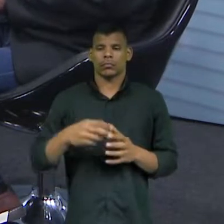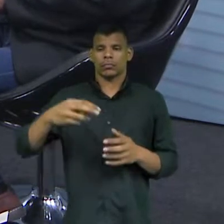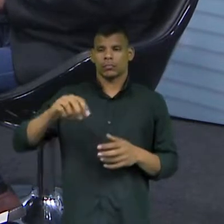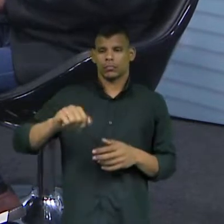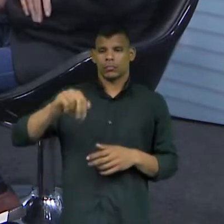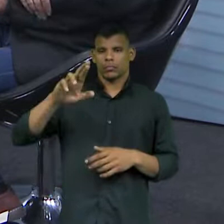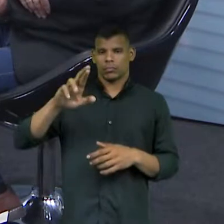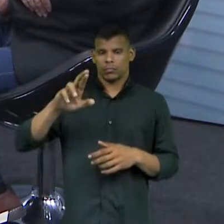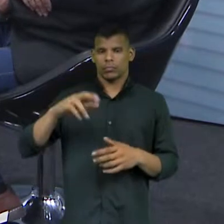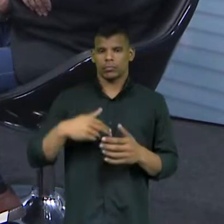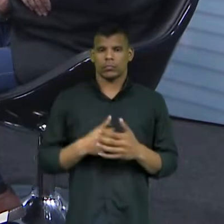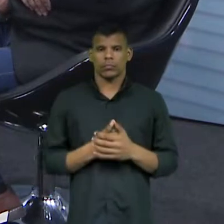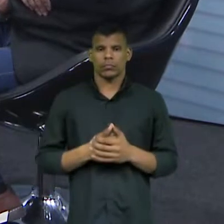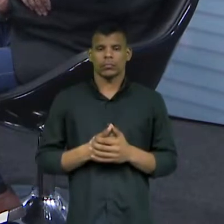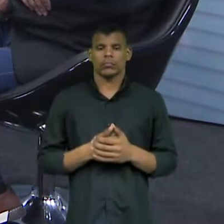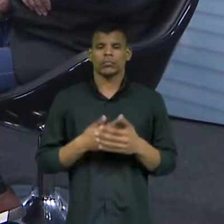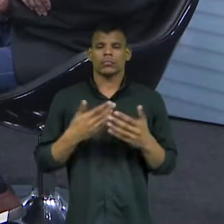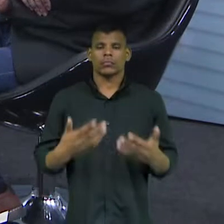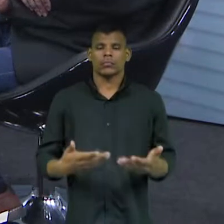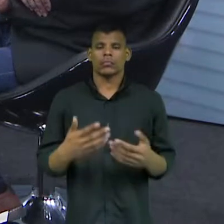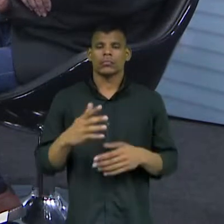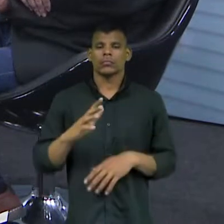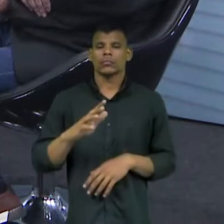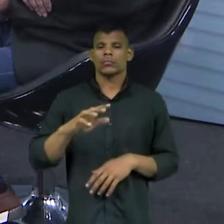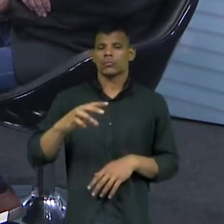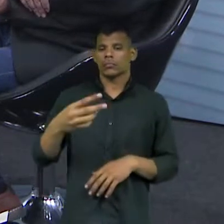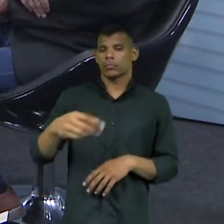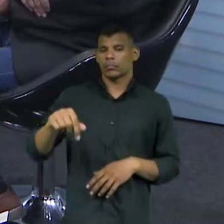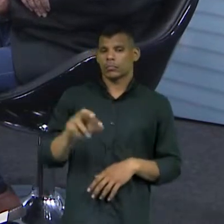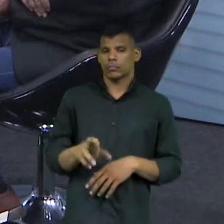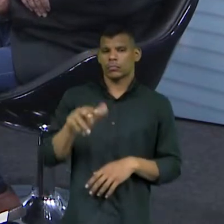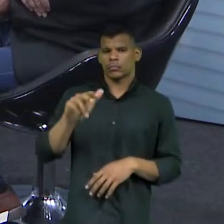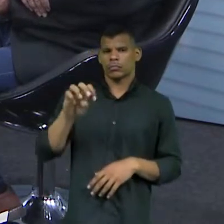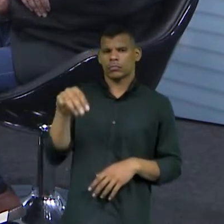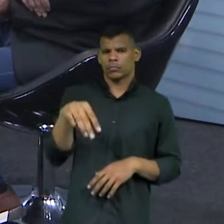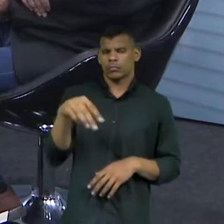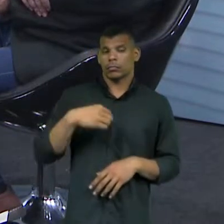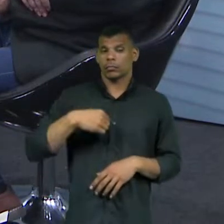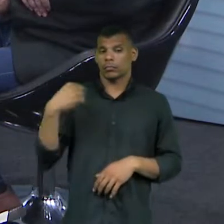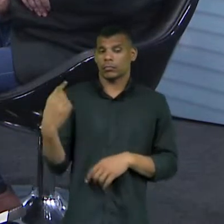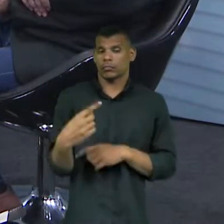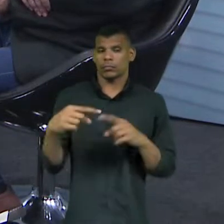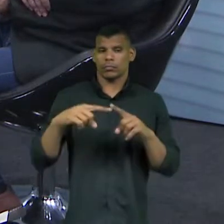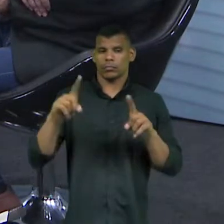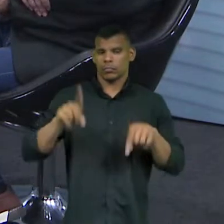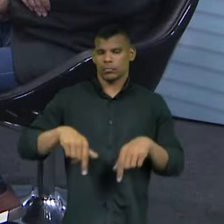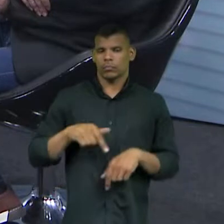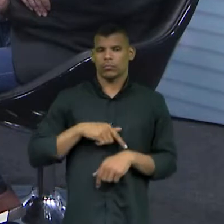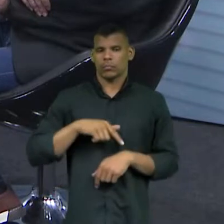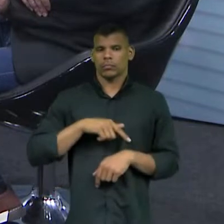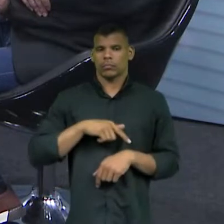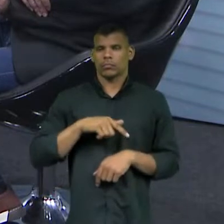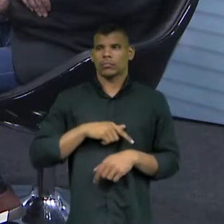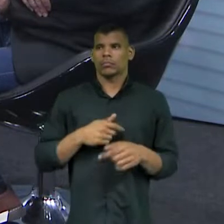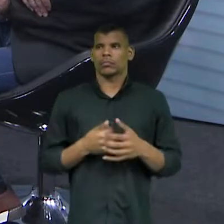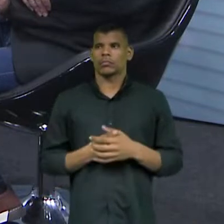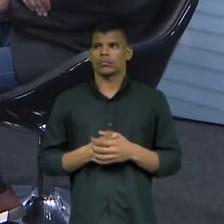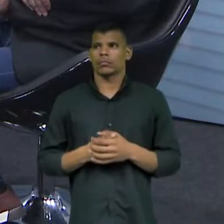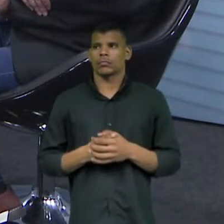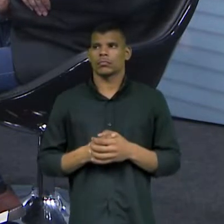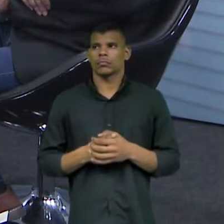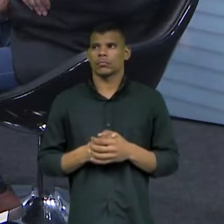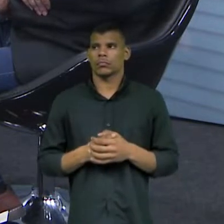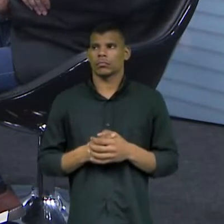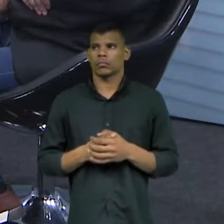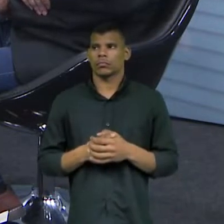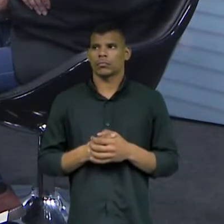No mar. No mar. É em torno de 10 ou 15 minutos. O nosso projeto que a gente tem, que são ali em frente à Caucaia,